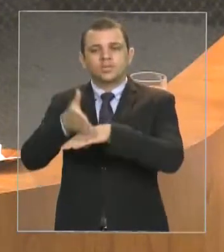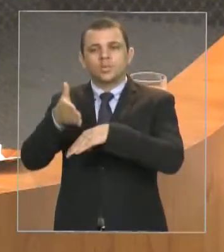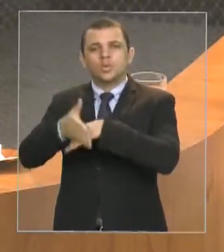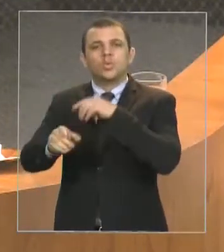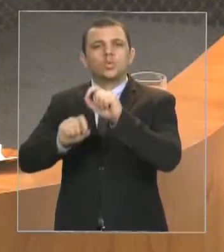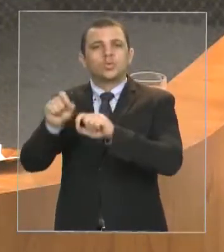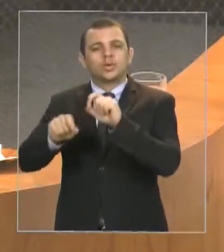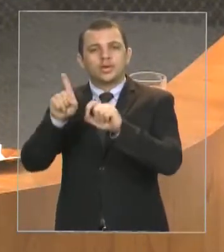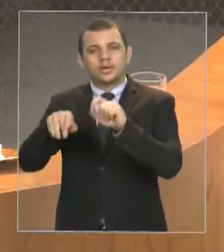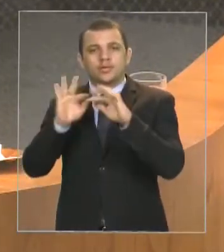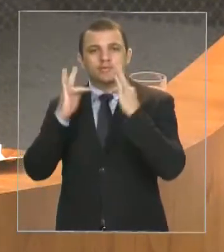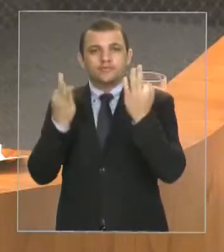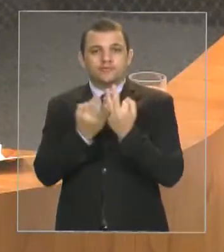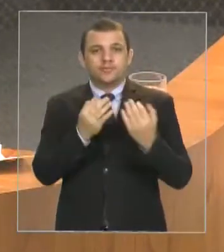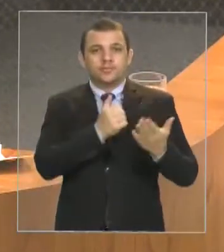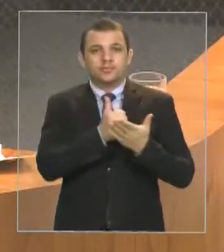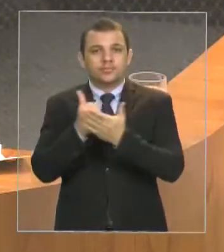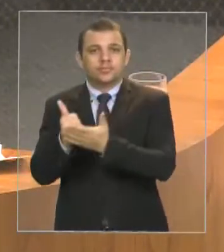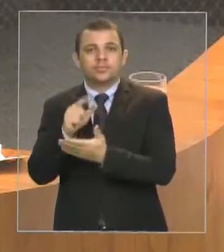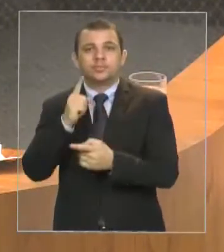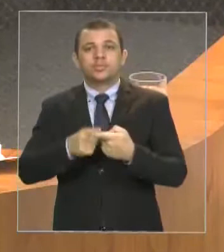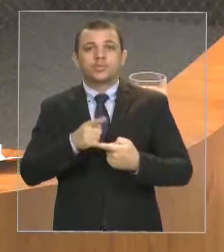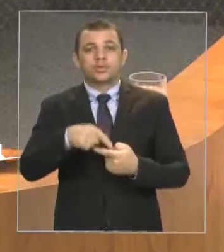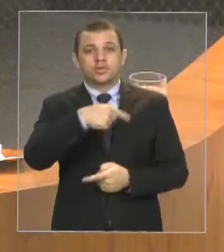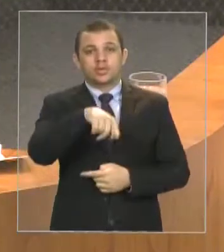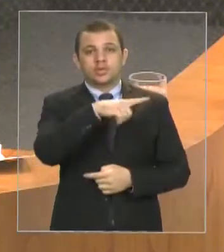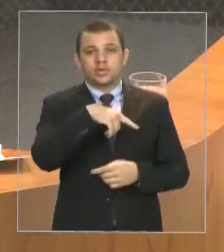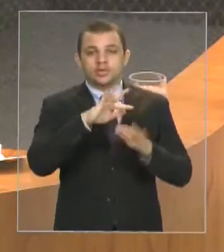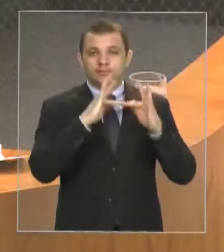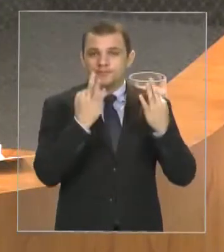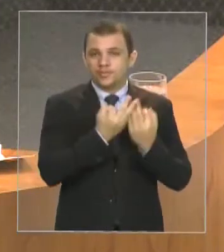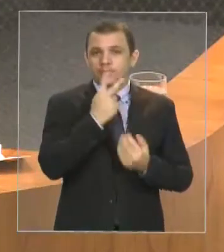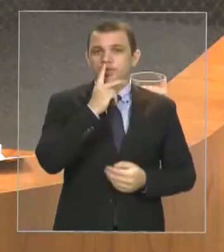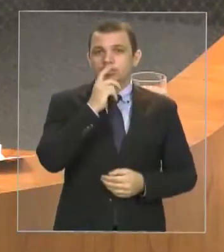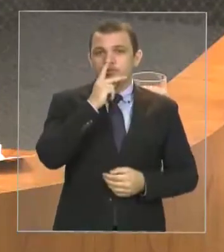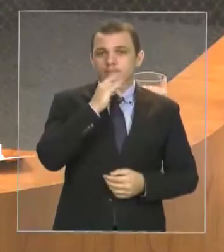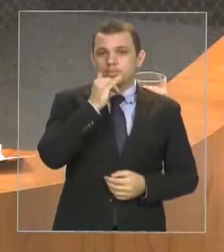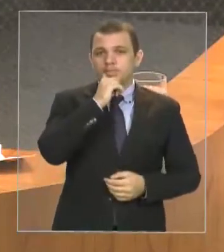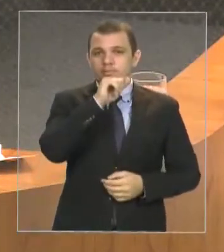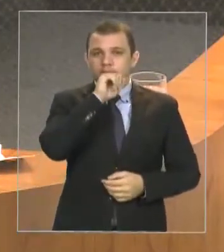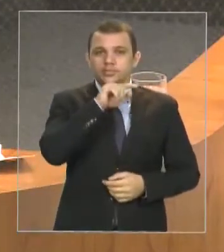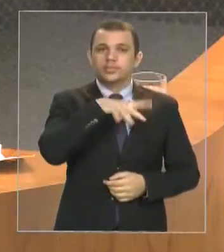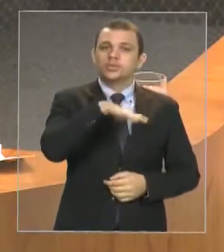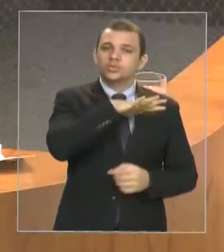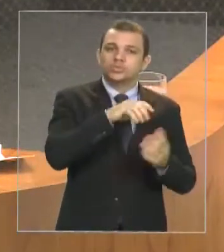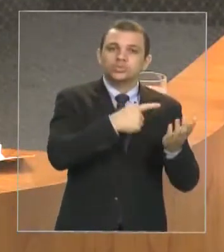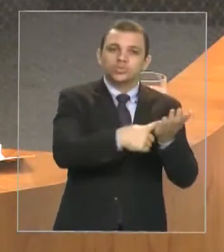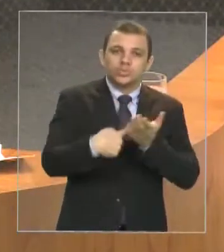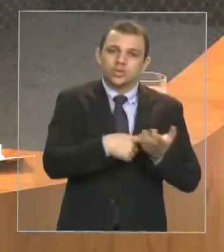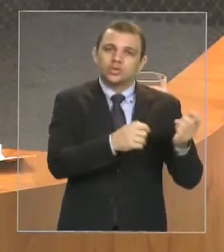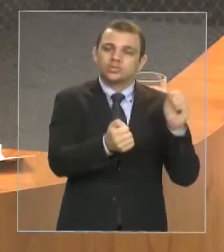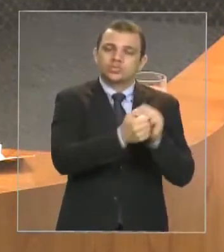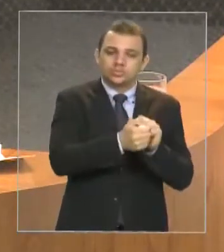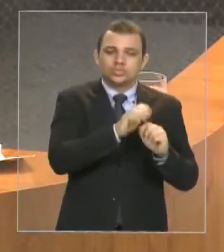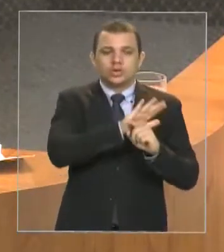dos pais. Eles fizeram a climatização na época, e a escola hoje figurava, no